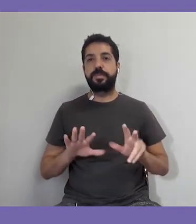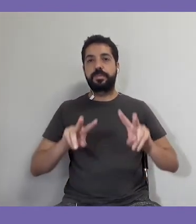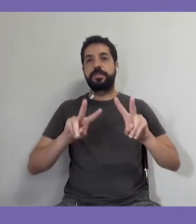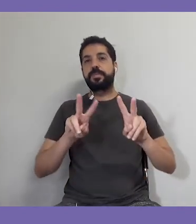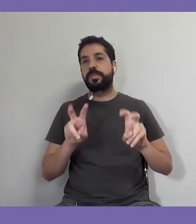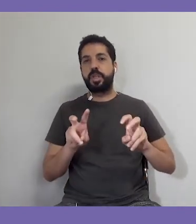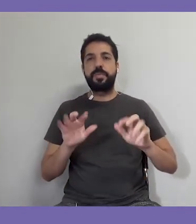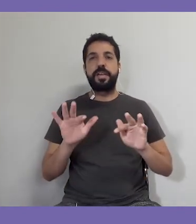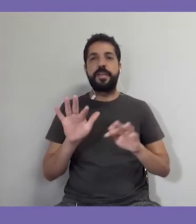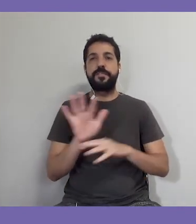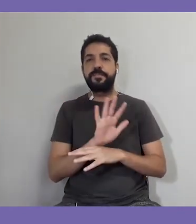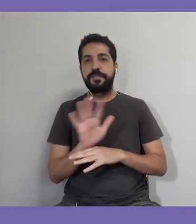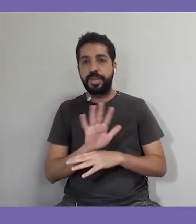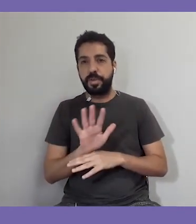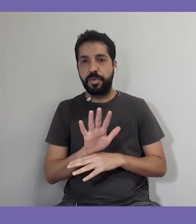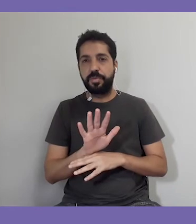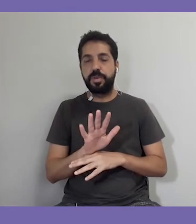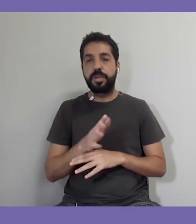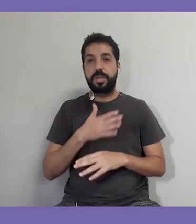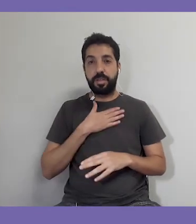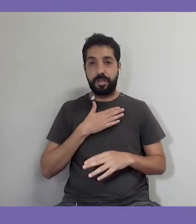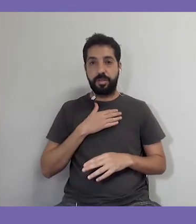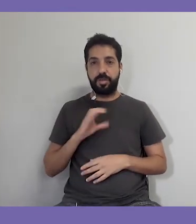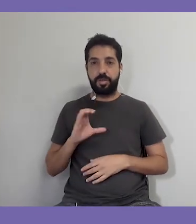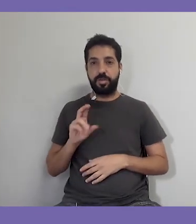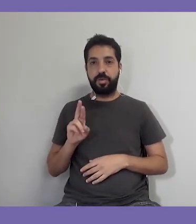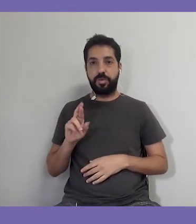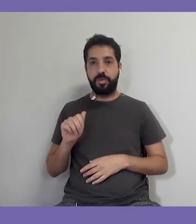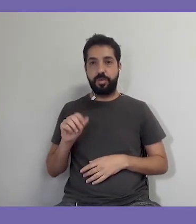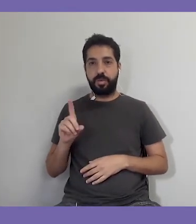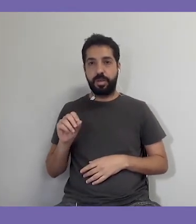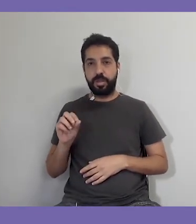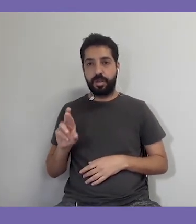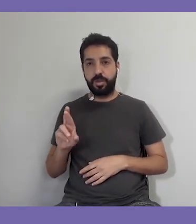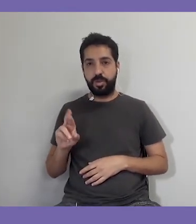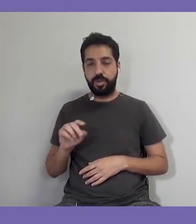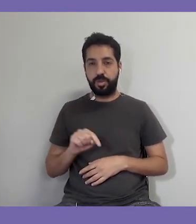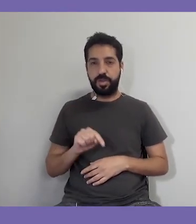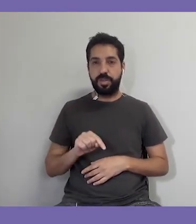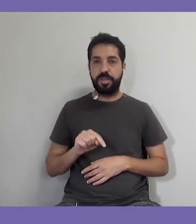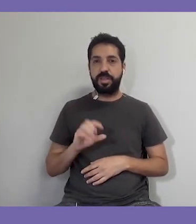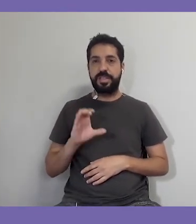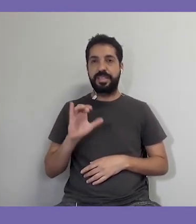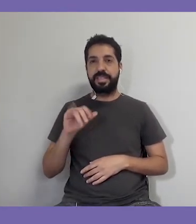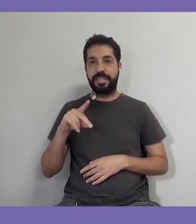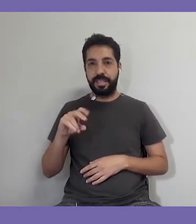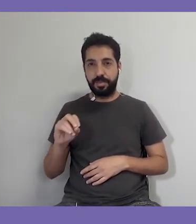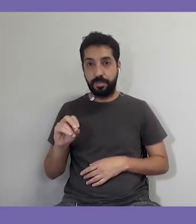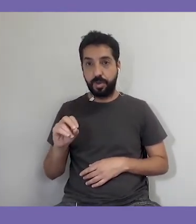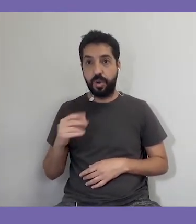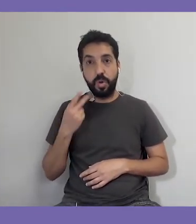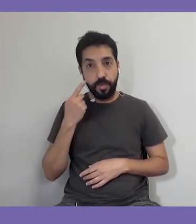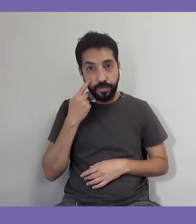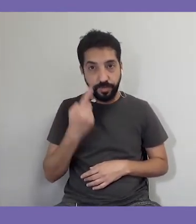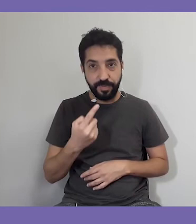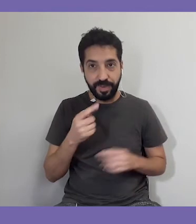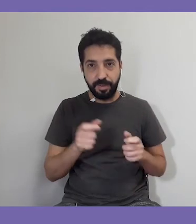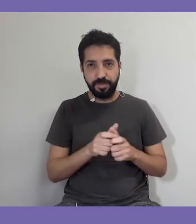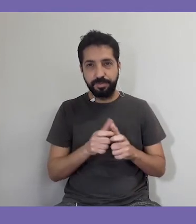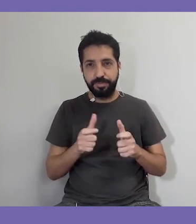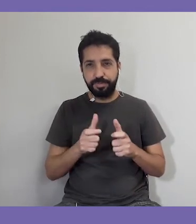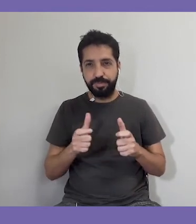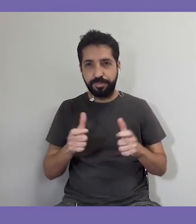Tomando um pouco a questão dos filmes, eu como curador aqui do Cine Cipó, Festival de Cinema, eu tenho visto um